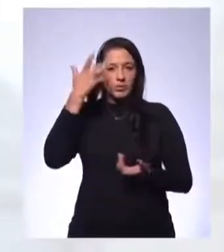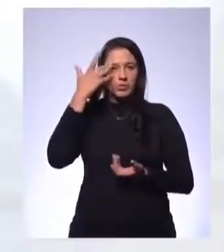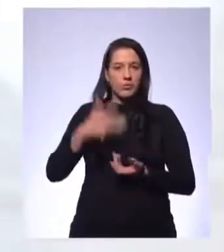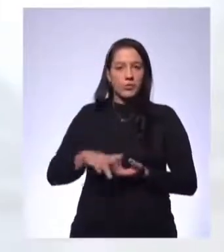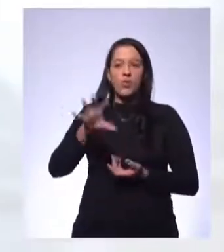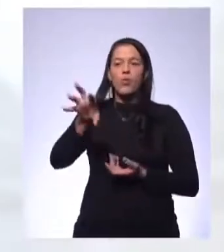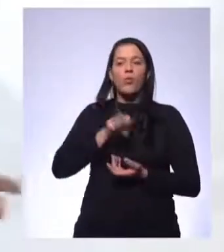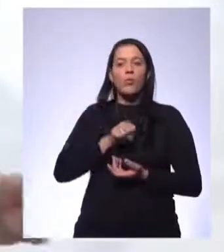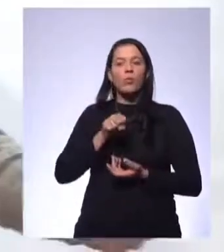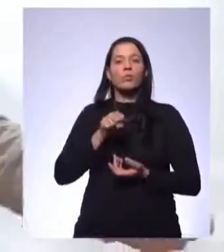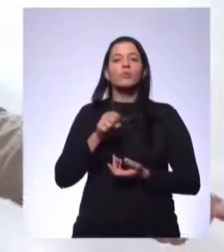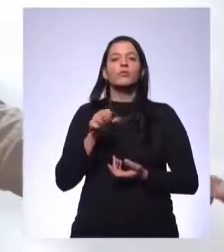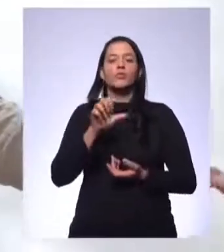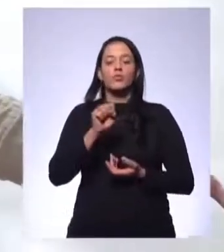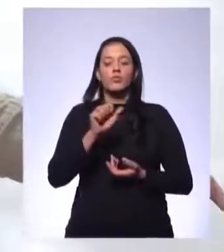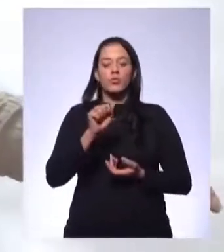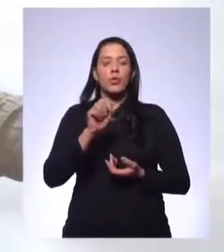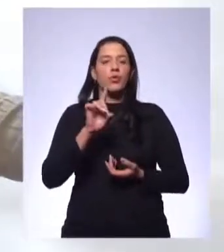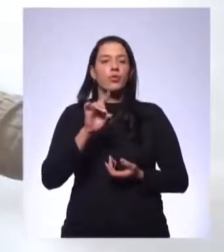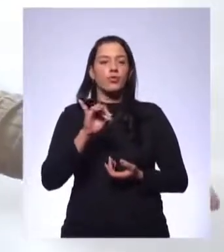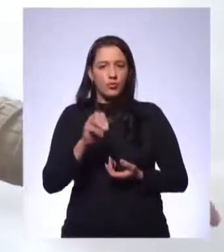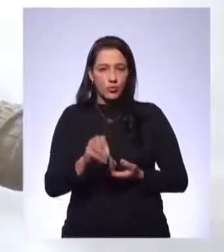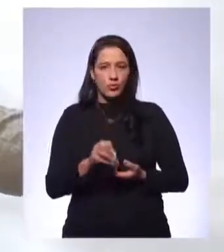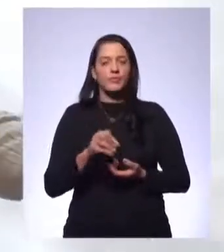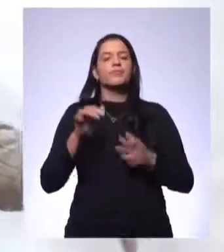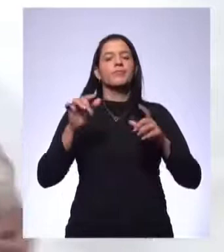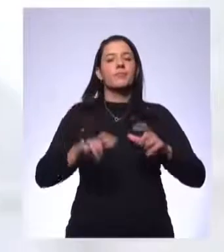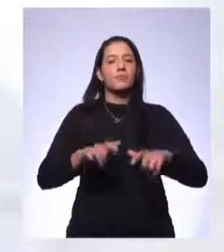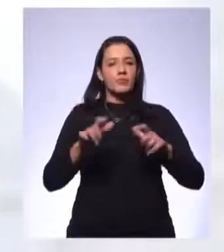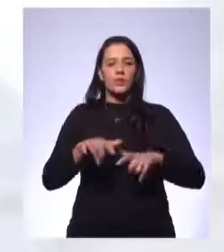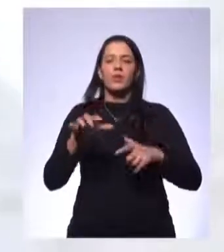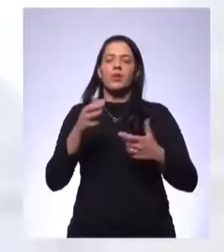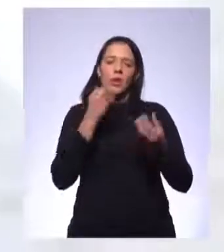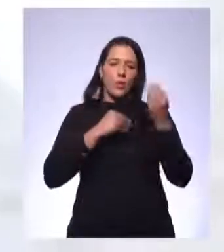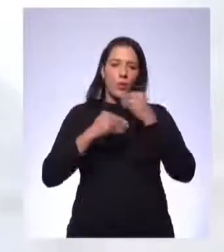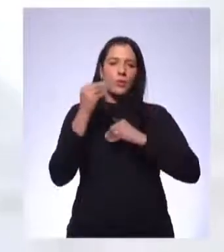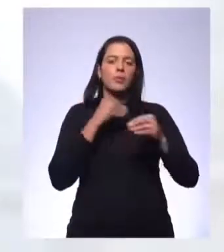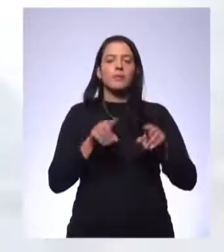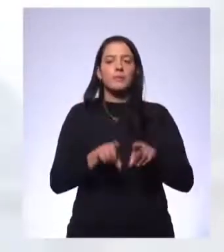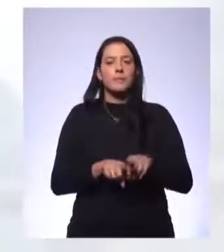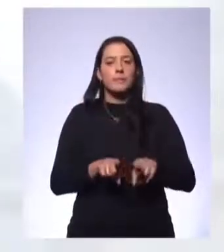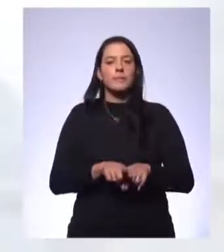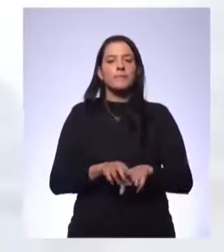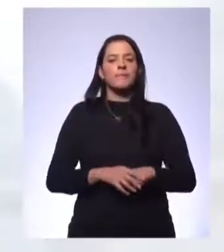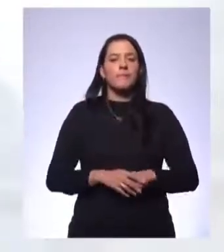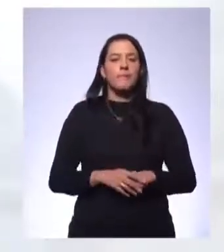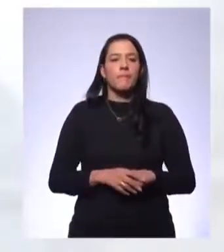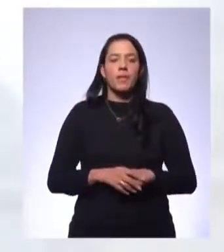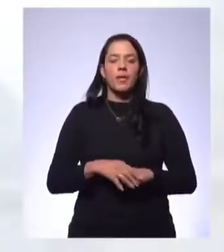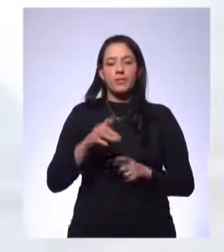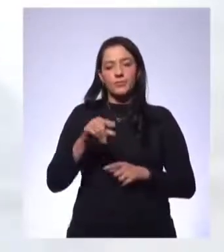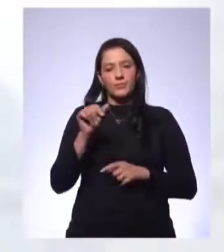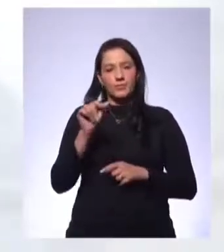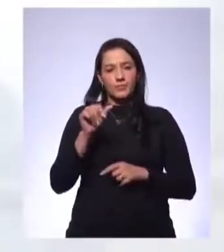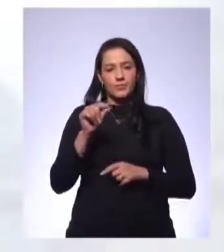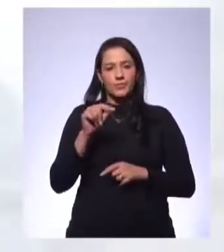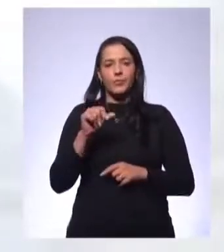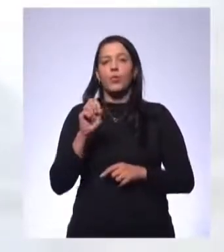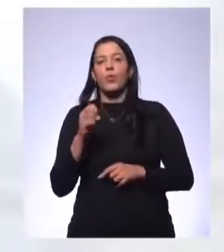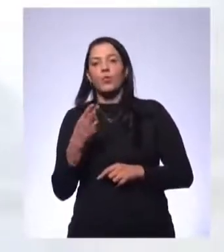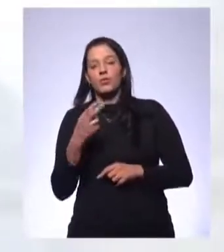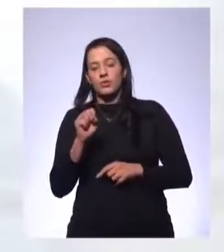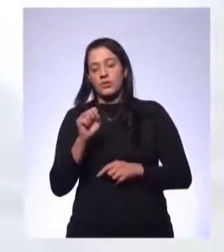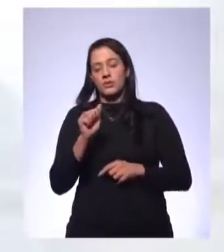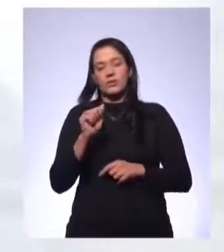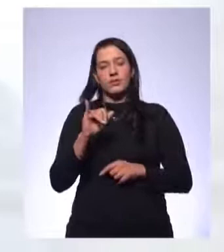Ué, a gente tira o sódio da comida, professor. Não tem lá o cloreto de sódio e tal? Tem, mas a quantidade de sal, ou de sais, melhor